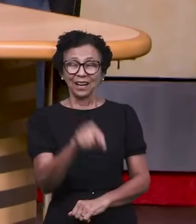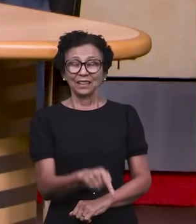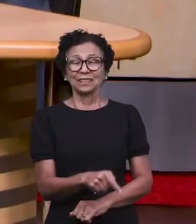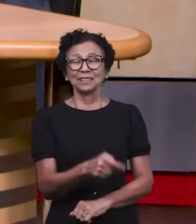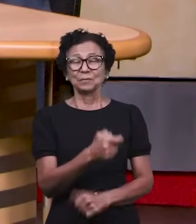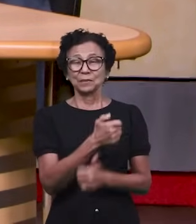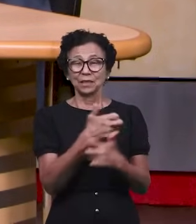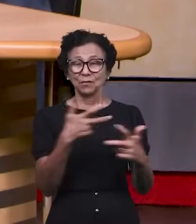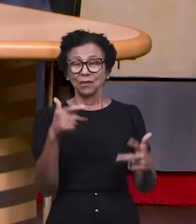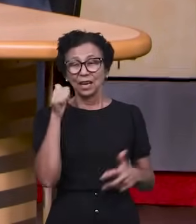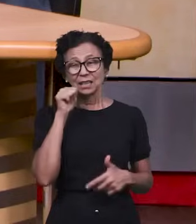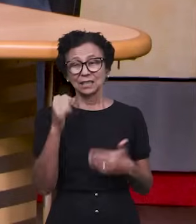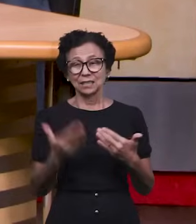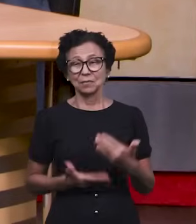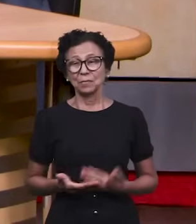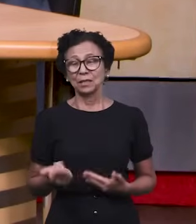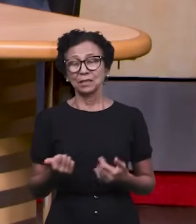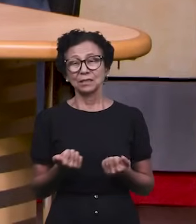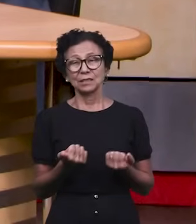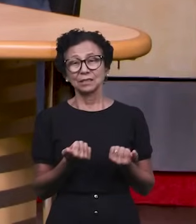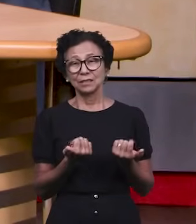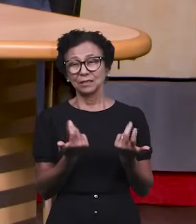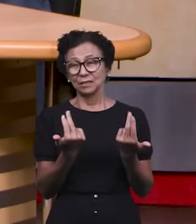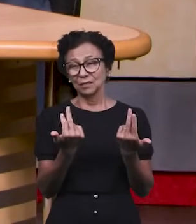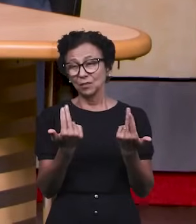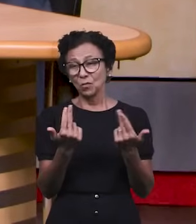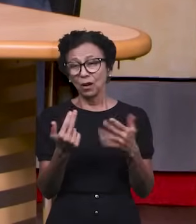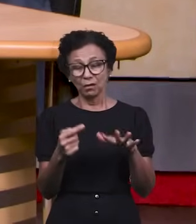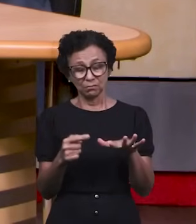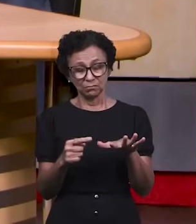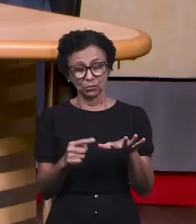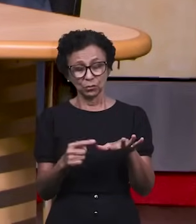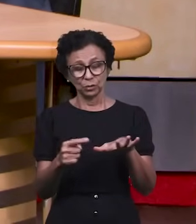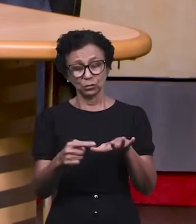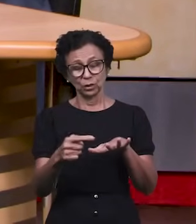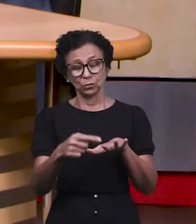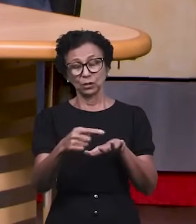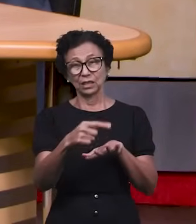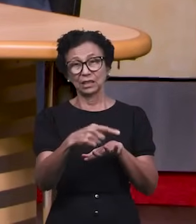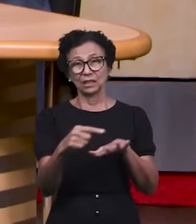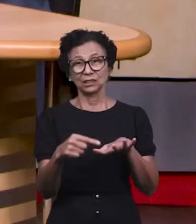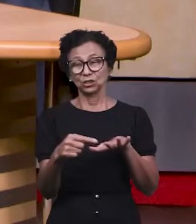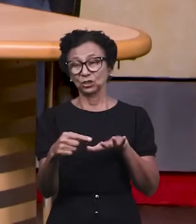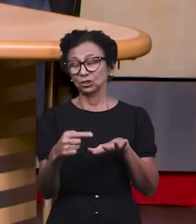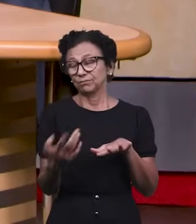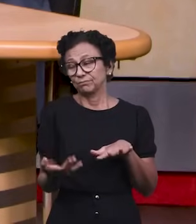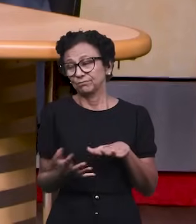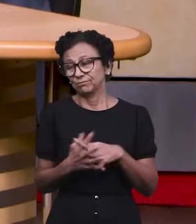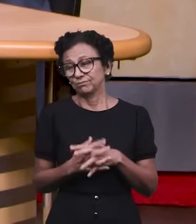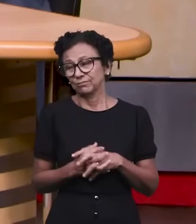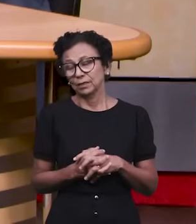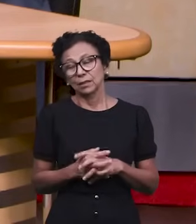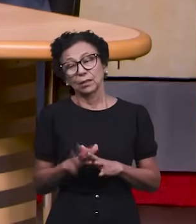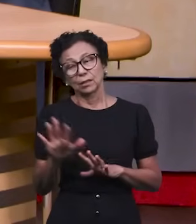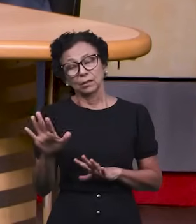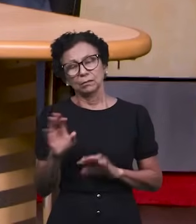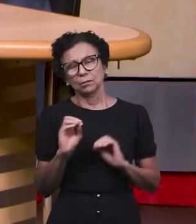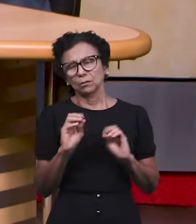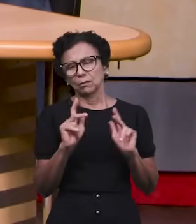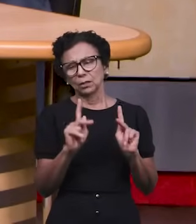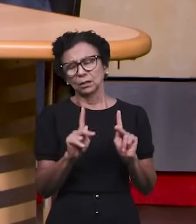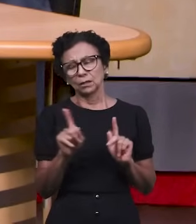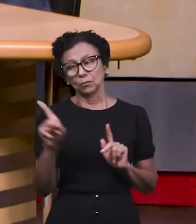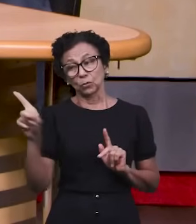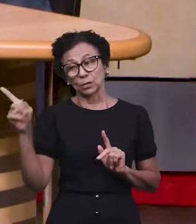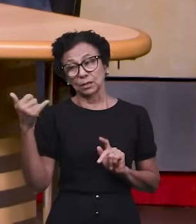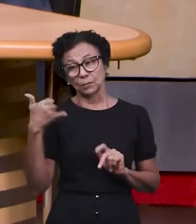que eu uso. Eu digo, olha, as irmãs, aí tá tudo certo, mas você me contou que no seu